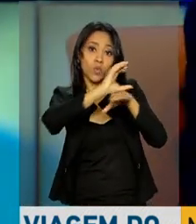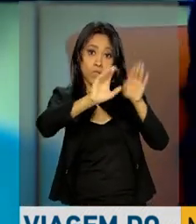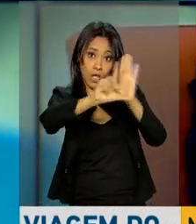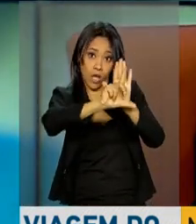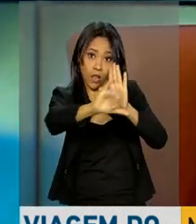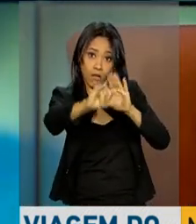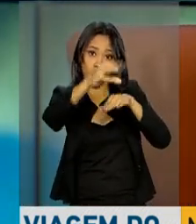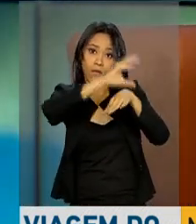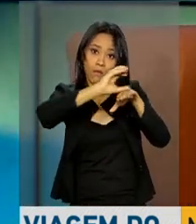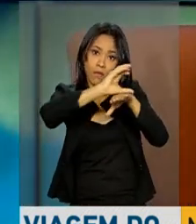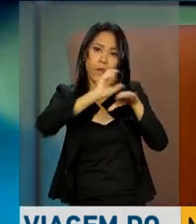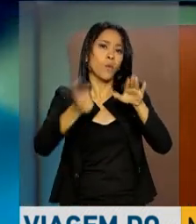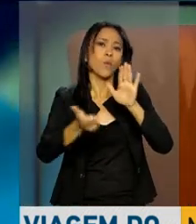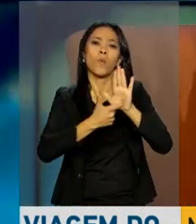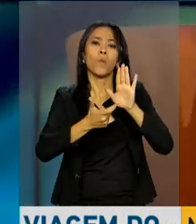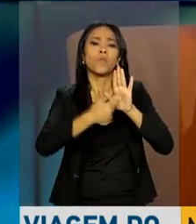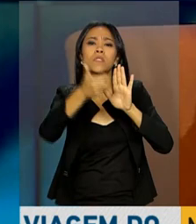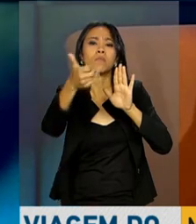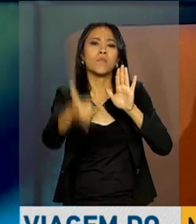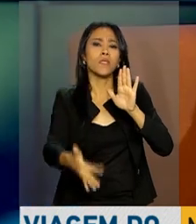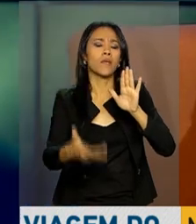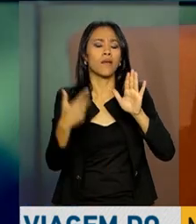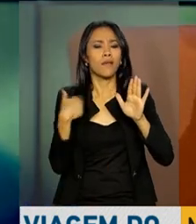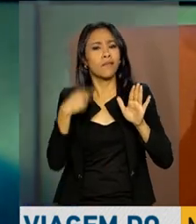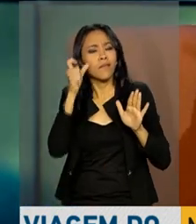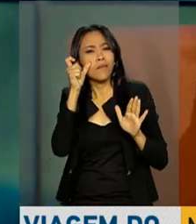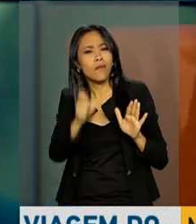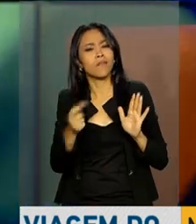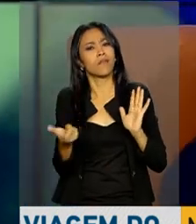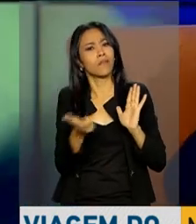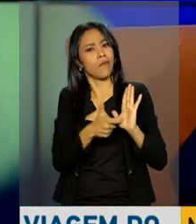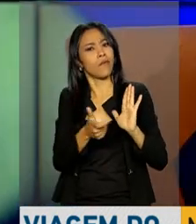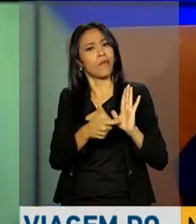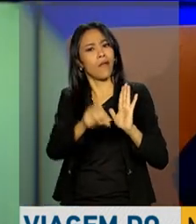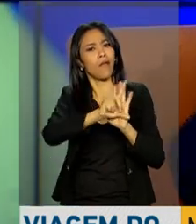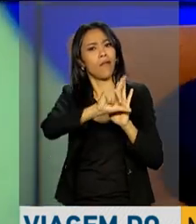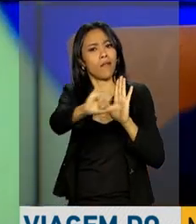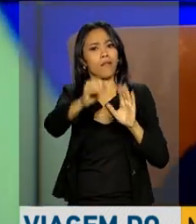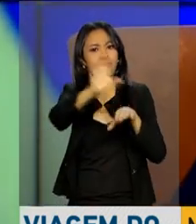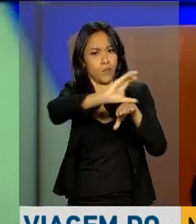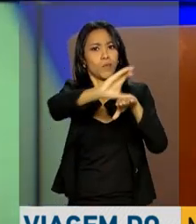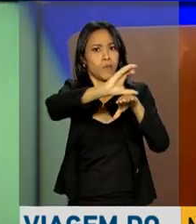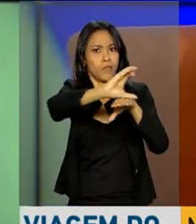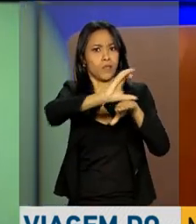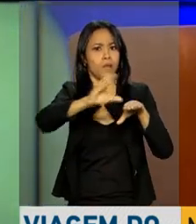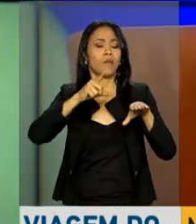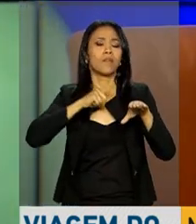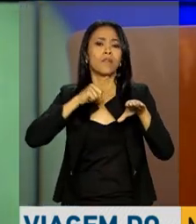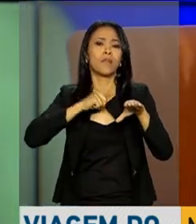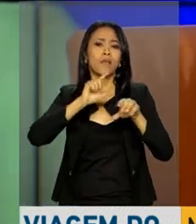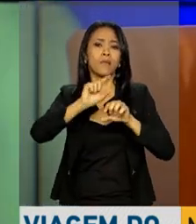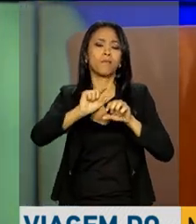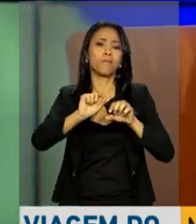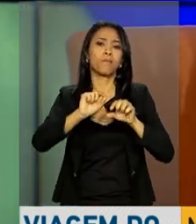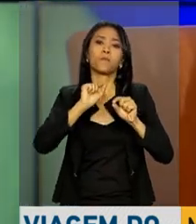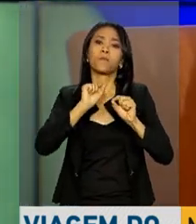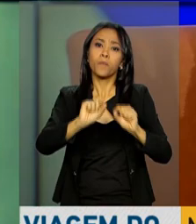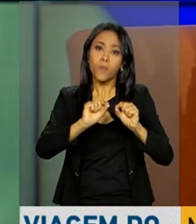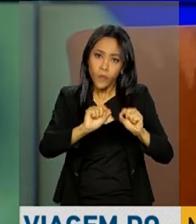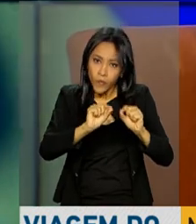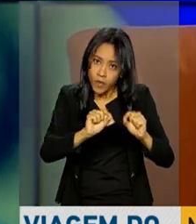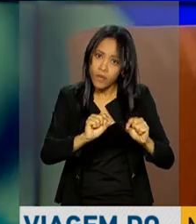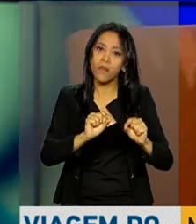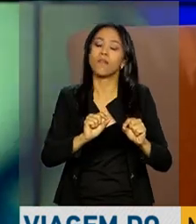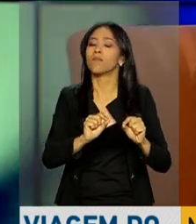definição, é interessante a nossa Constituição, ela estabelece uma mistura, uma amálgama